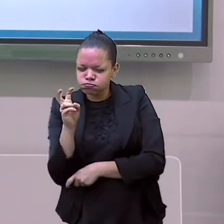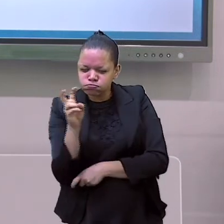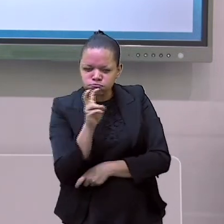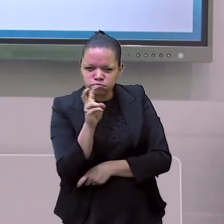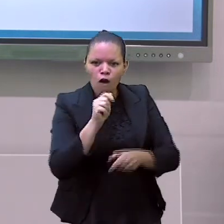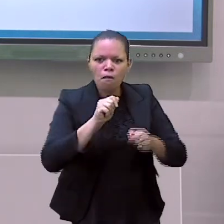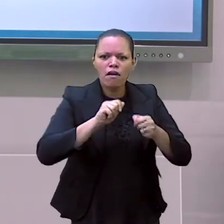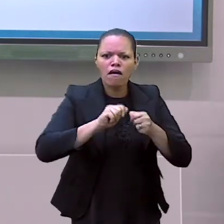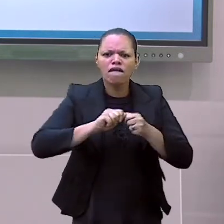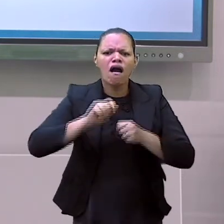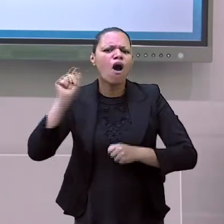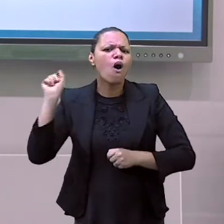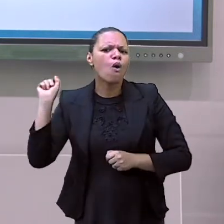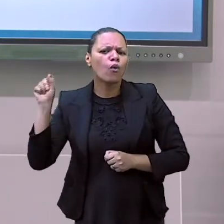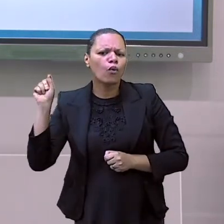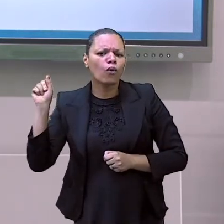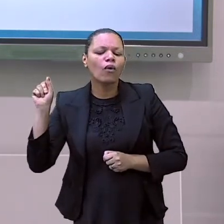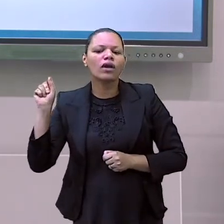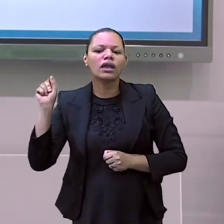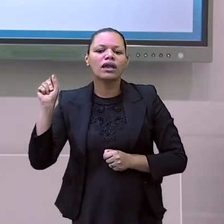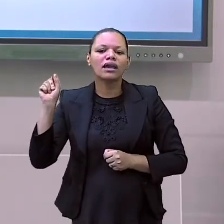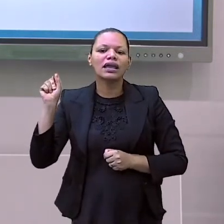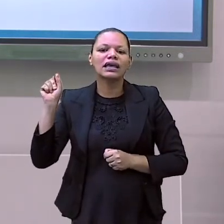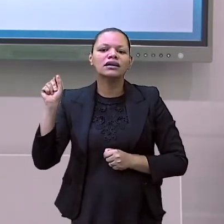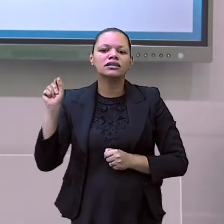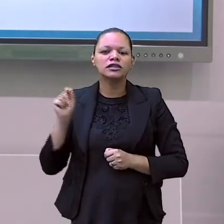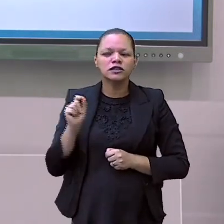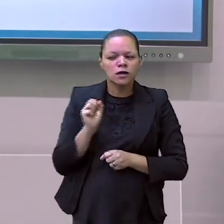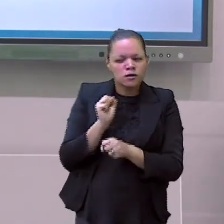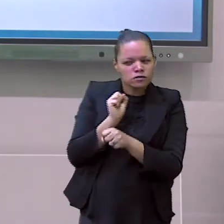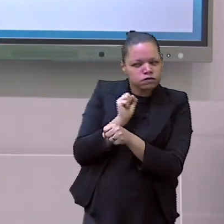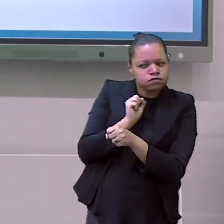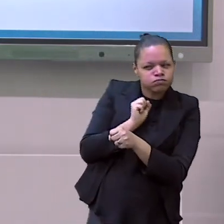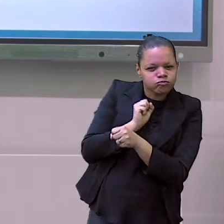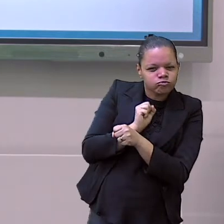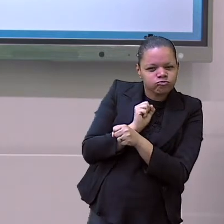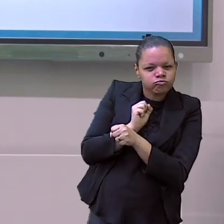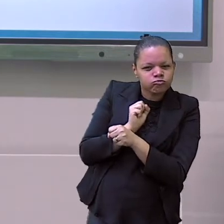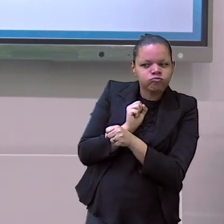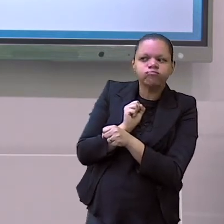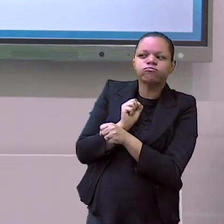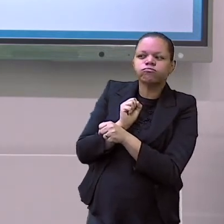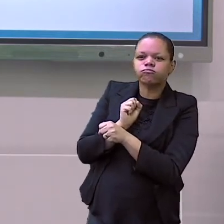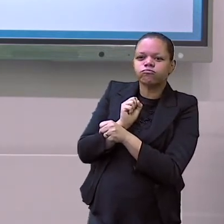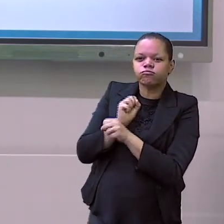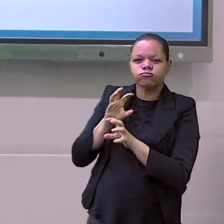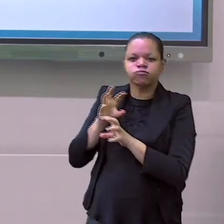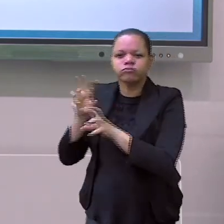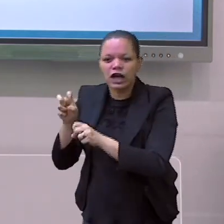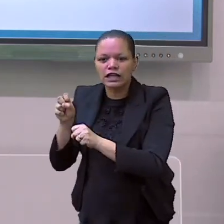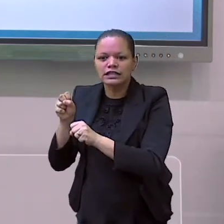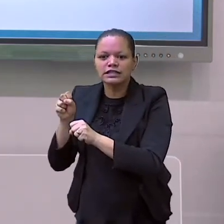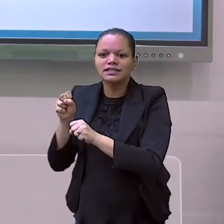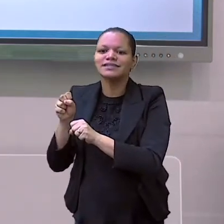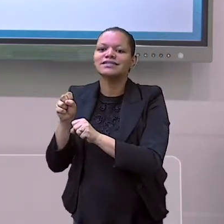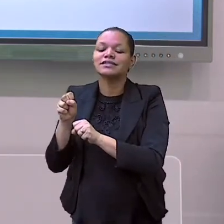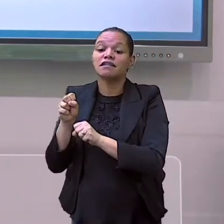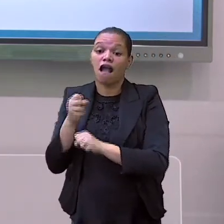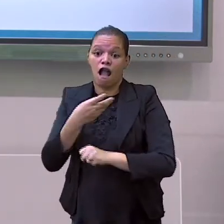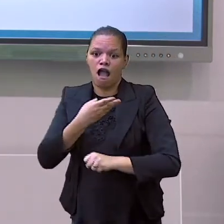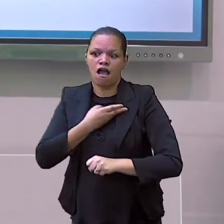o bote. Então, está aí a metáfora, a explicação da figura de